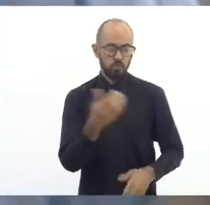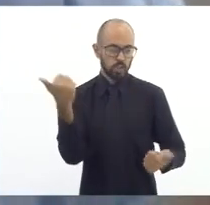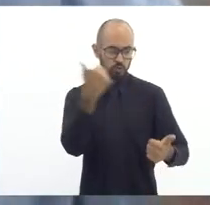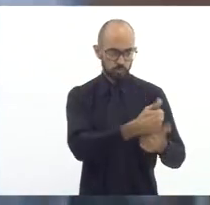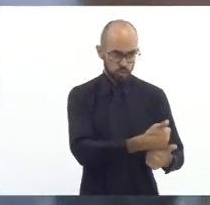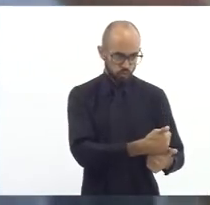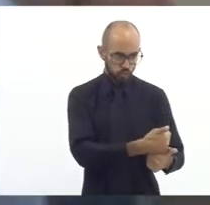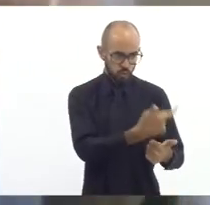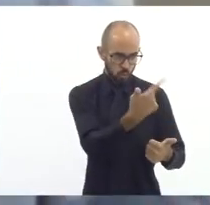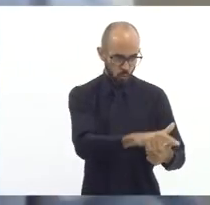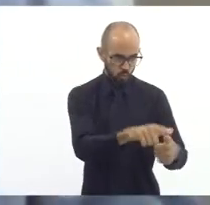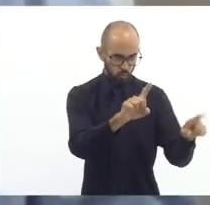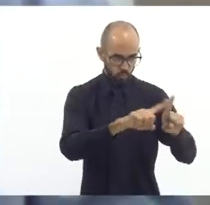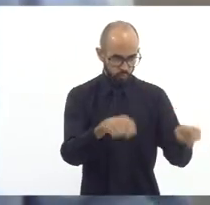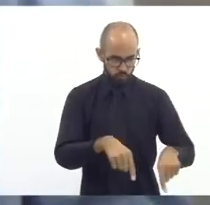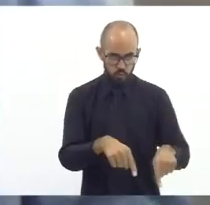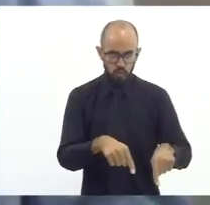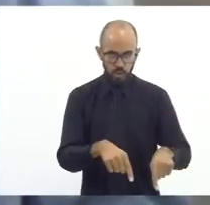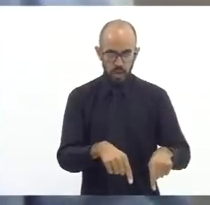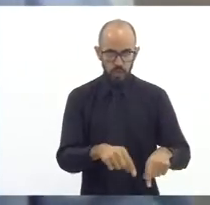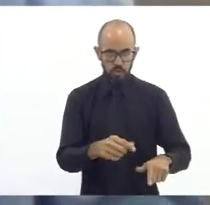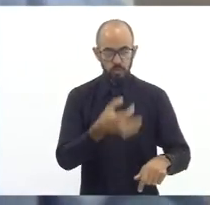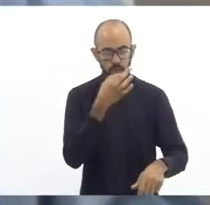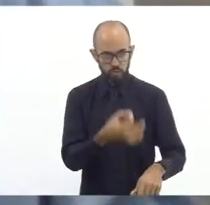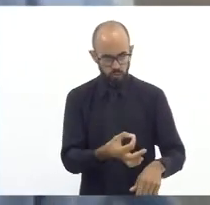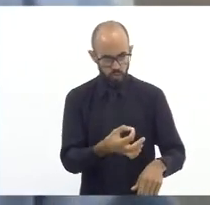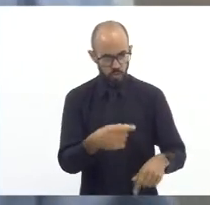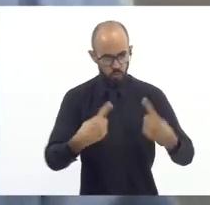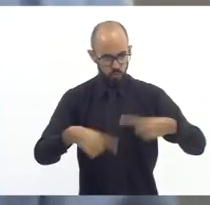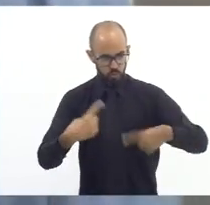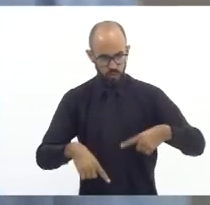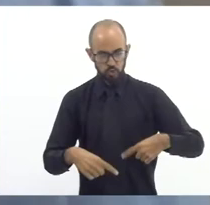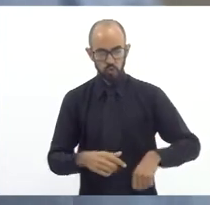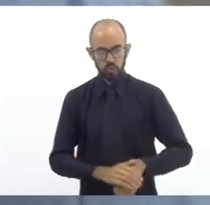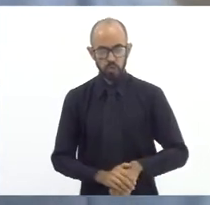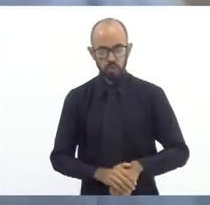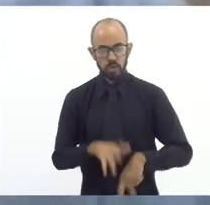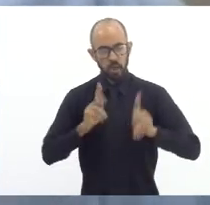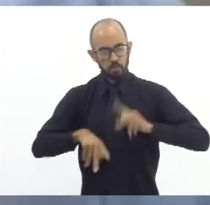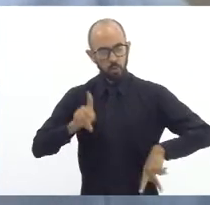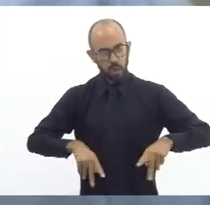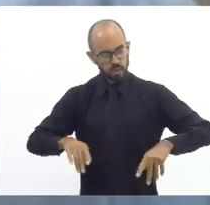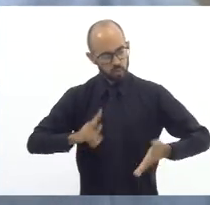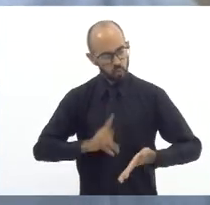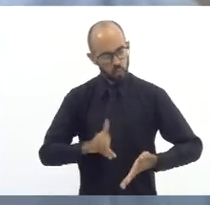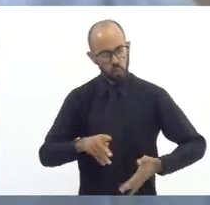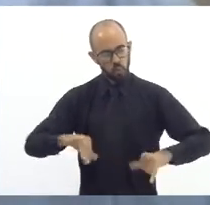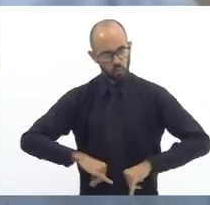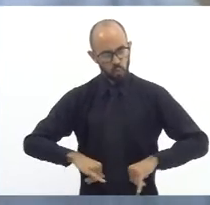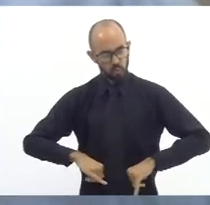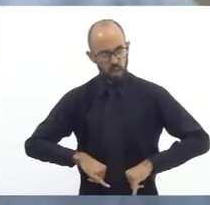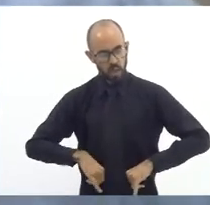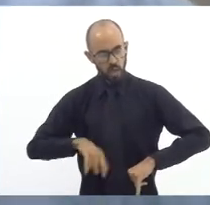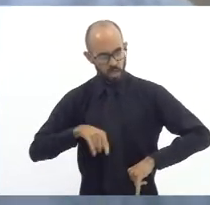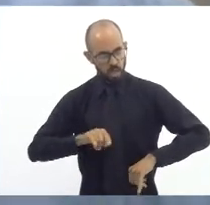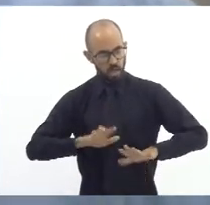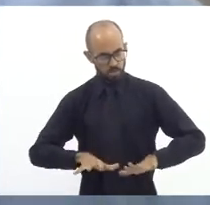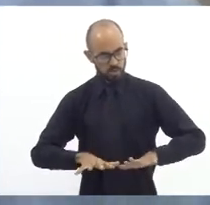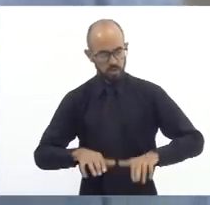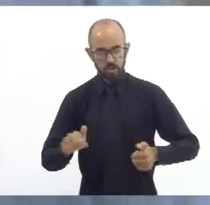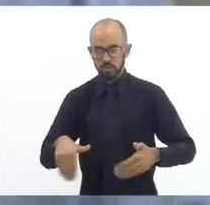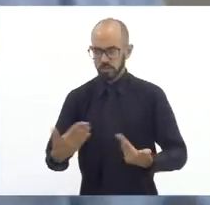o ganha-ganha político. E a população continuar no sofrimento. De modo, presidente